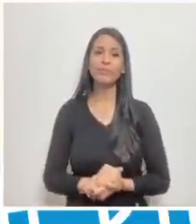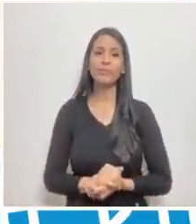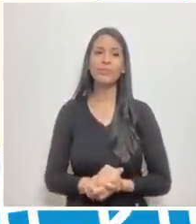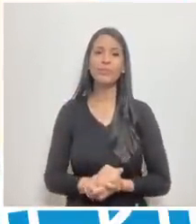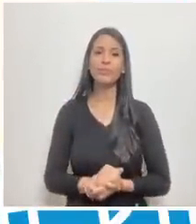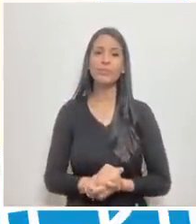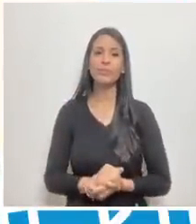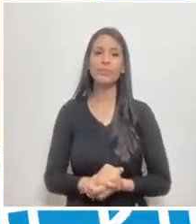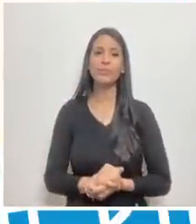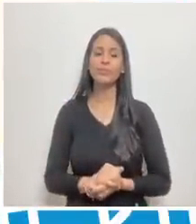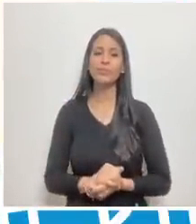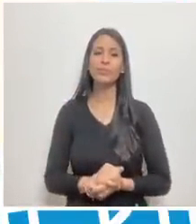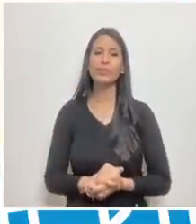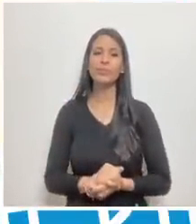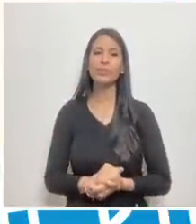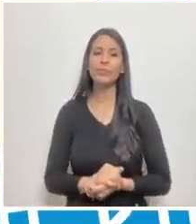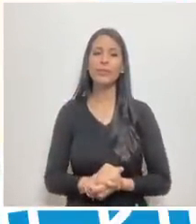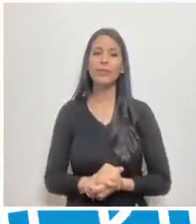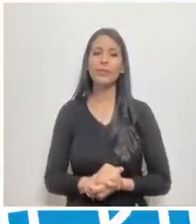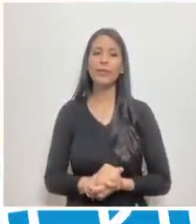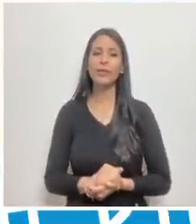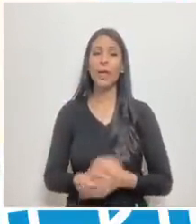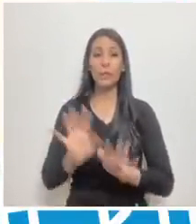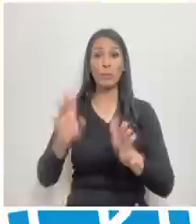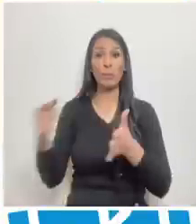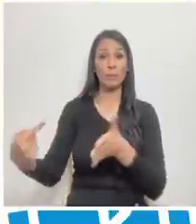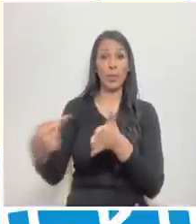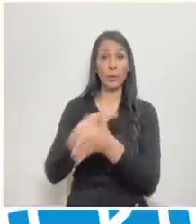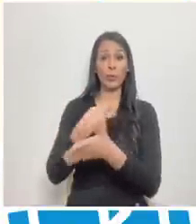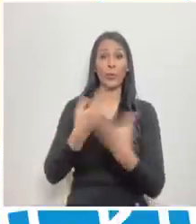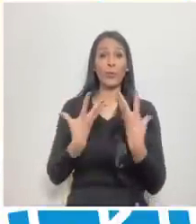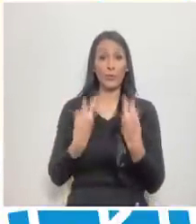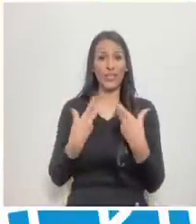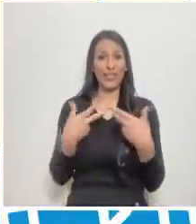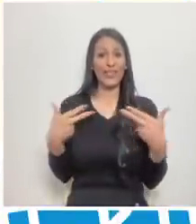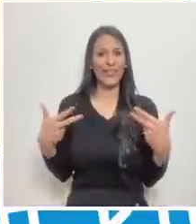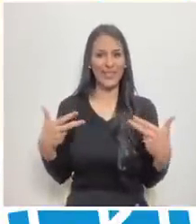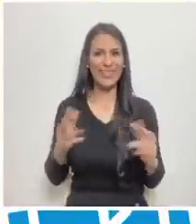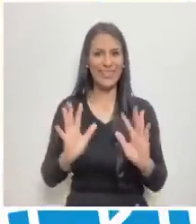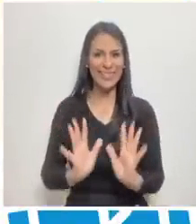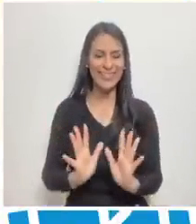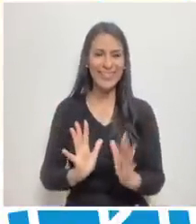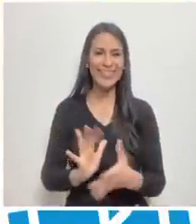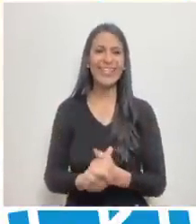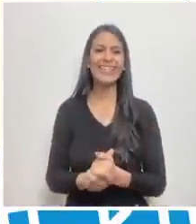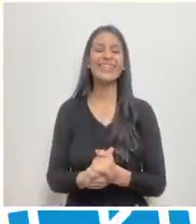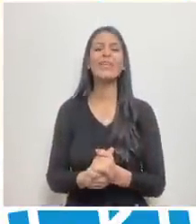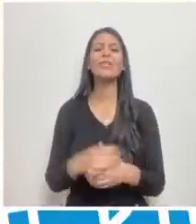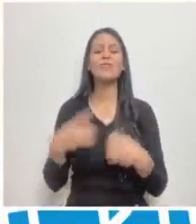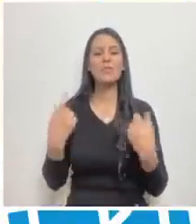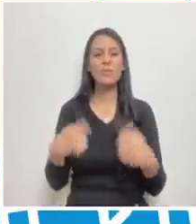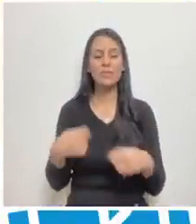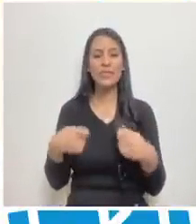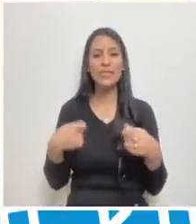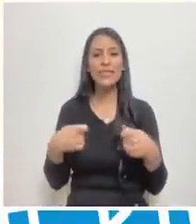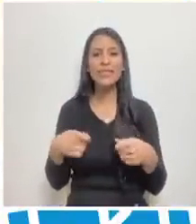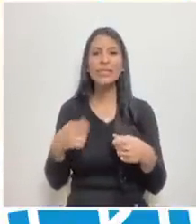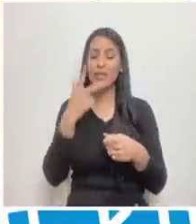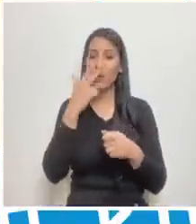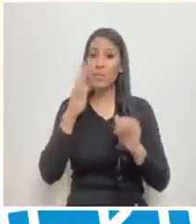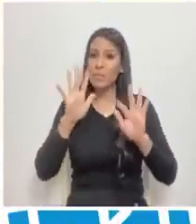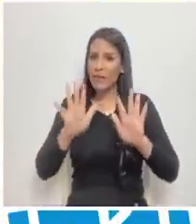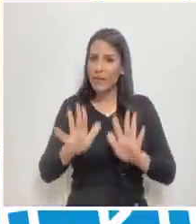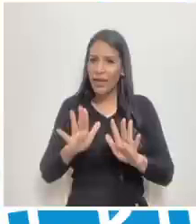Quem perguntou, para mim, perguntou muitas coisas. Vou ter que, né, parar um pouco para responder